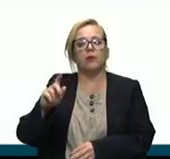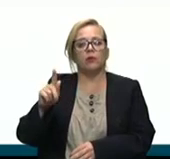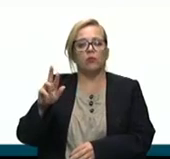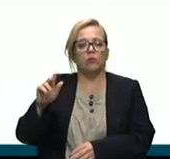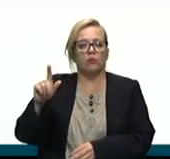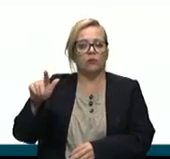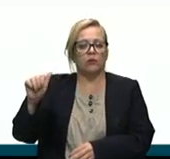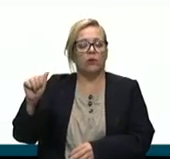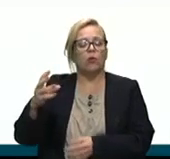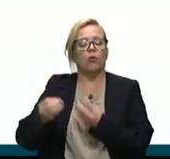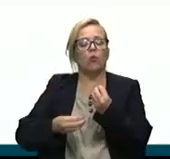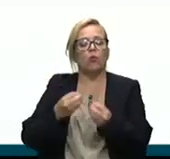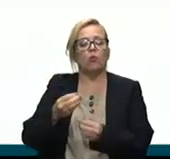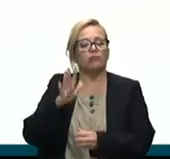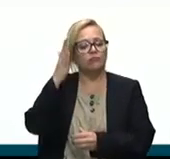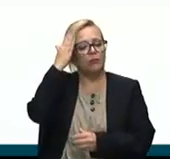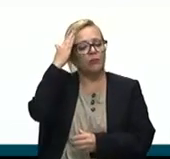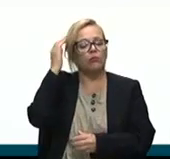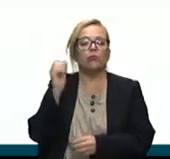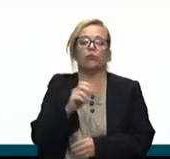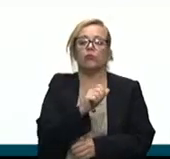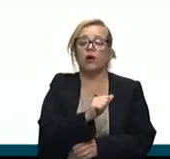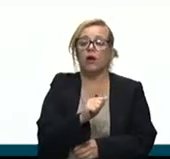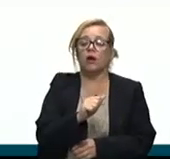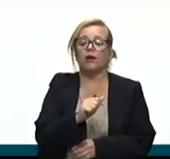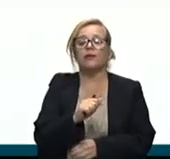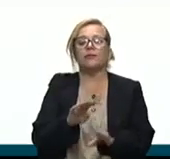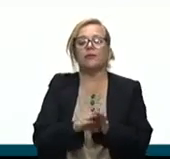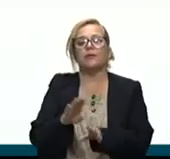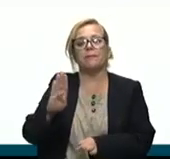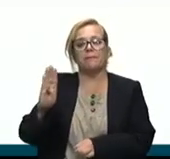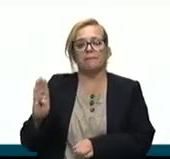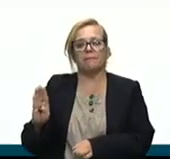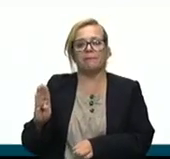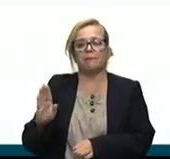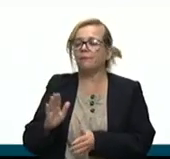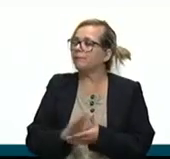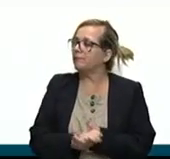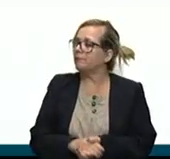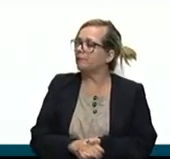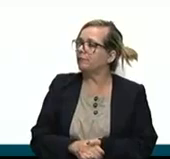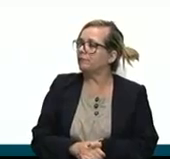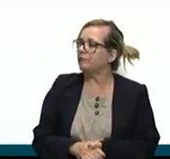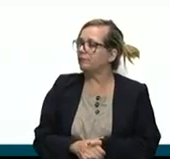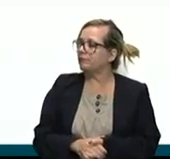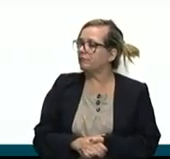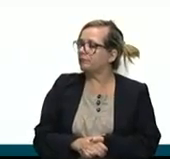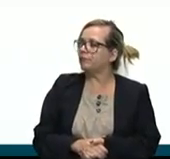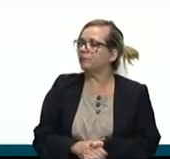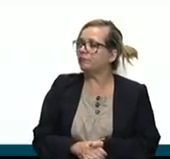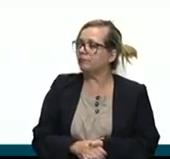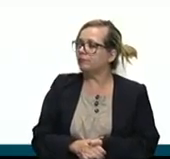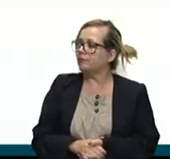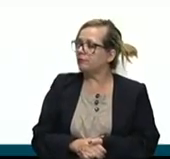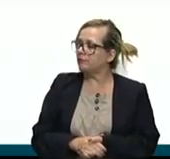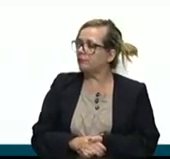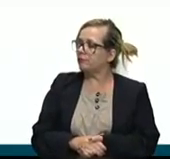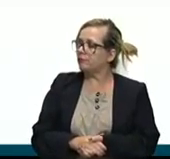determino o valor de a e como que eu determino o valor de b? Bom, nós temos algumas fórmulas. Uma delas